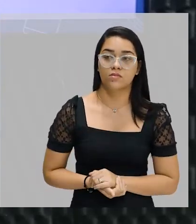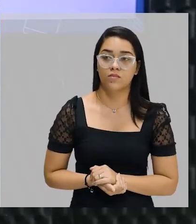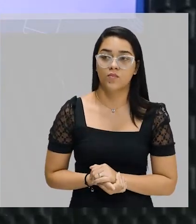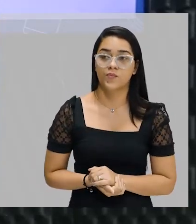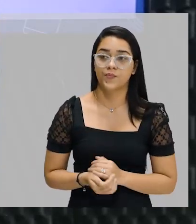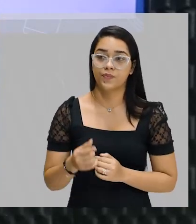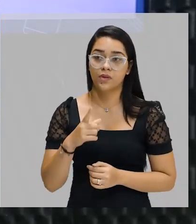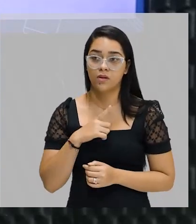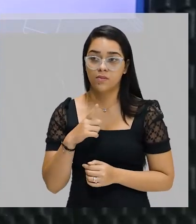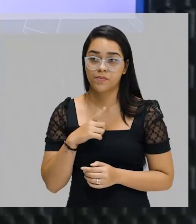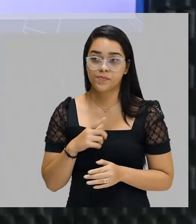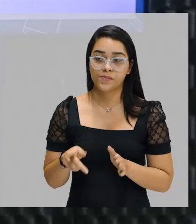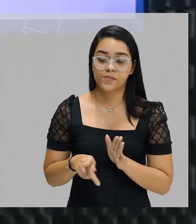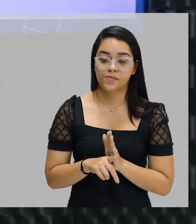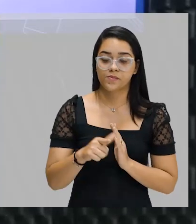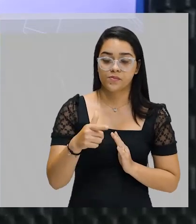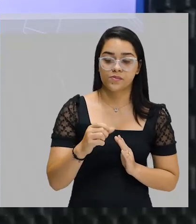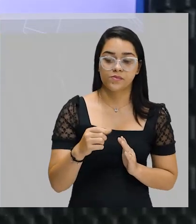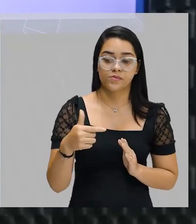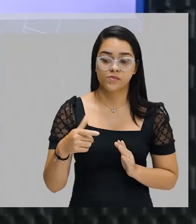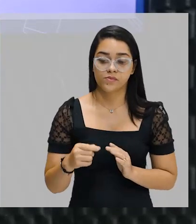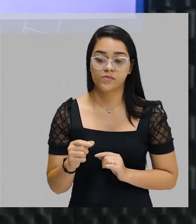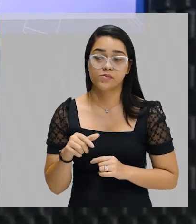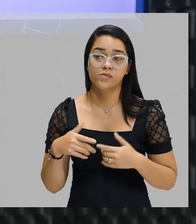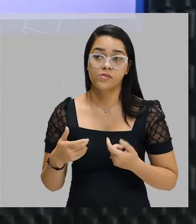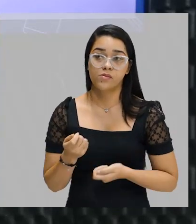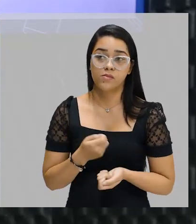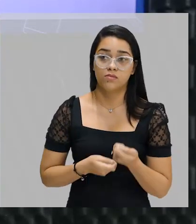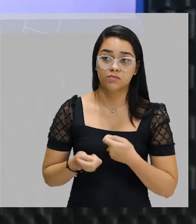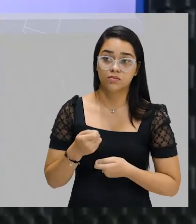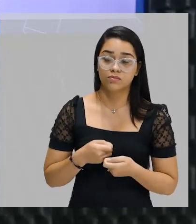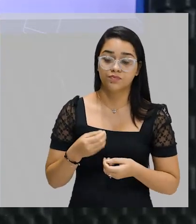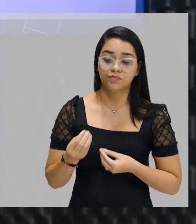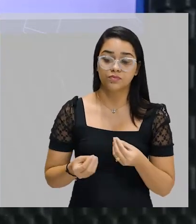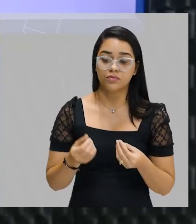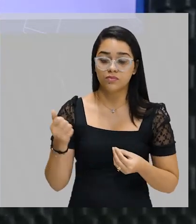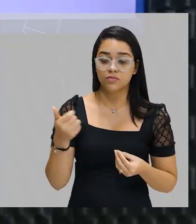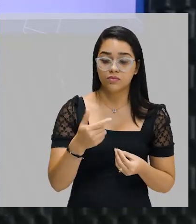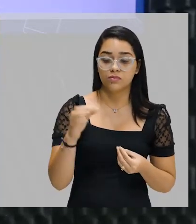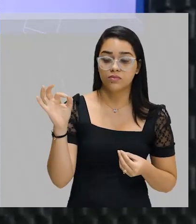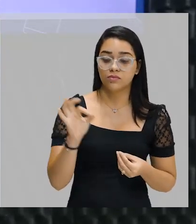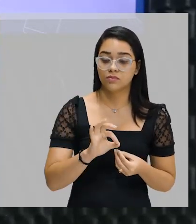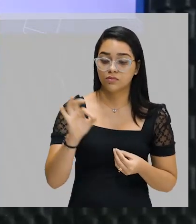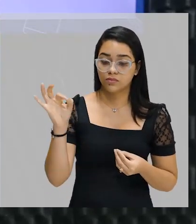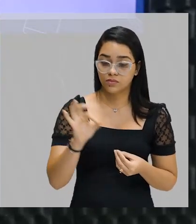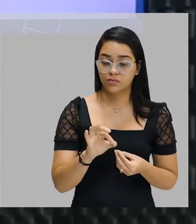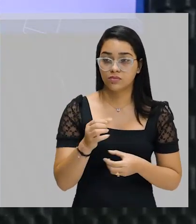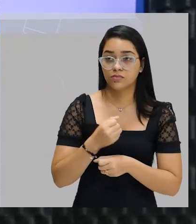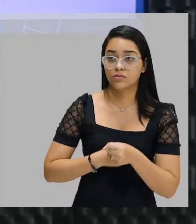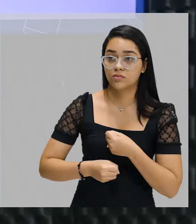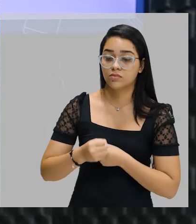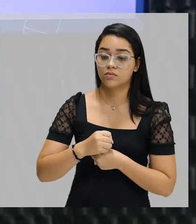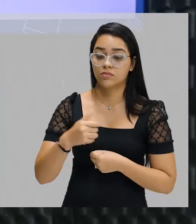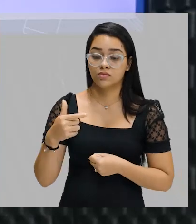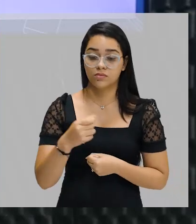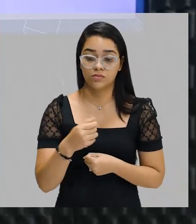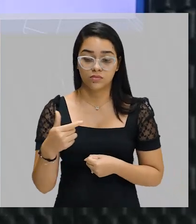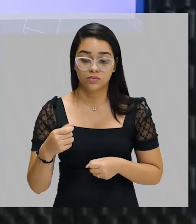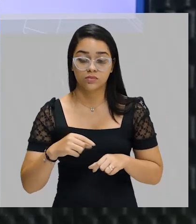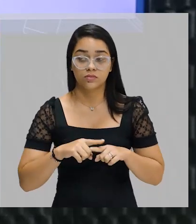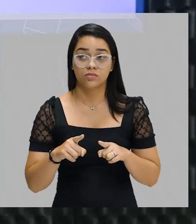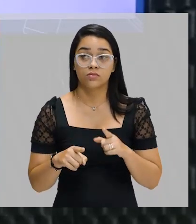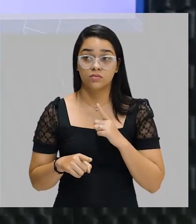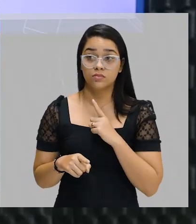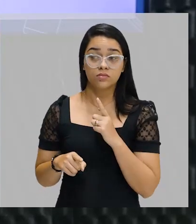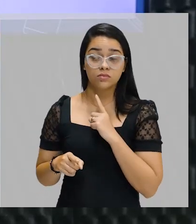por base os dados de 2020, a economia brasileira ela foi classificada como a 12ª maior economia do mundo. Só te